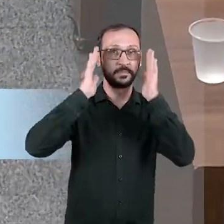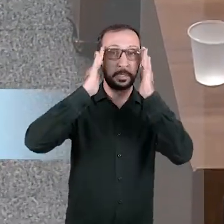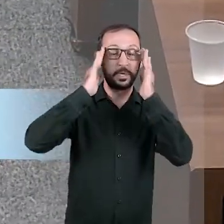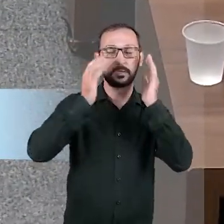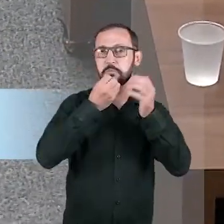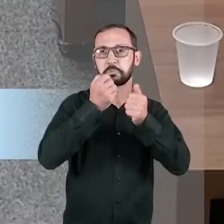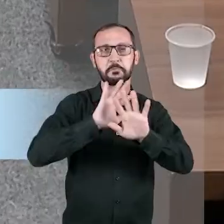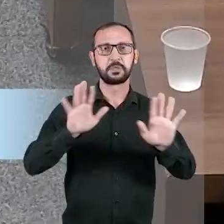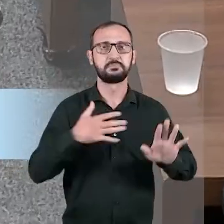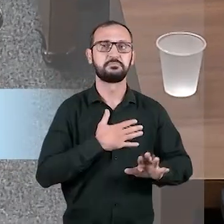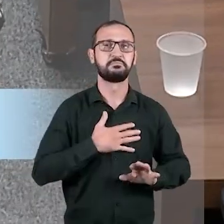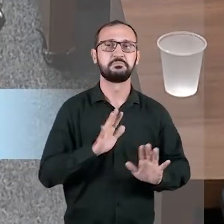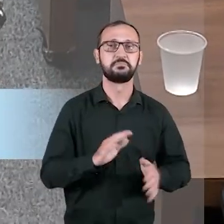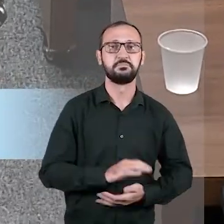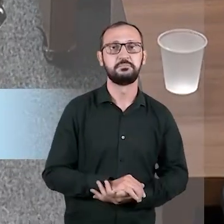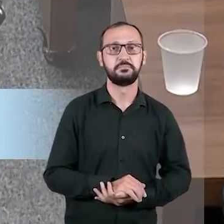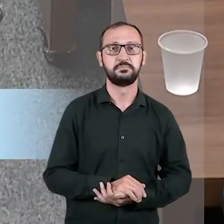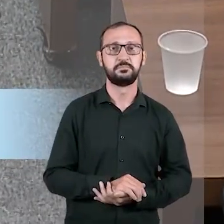que está tudo bem se ela for.